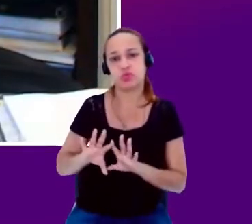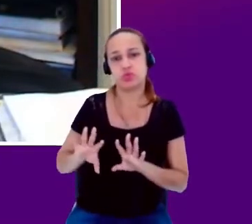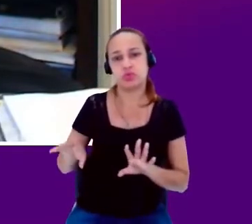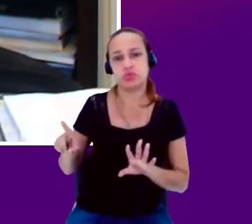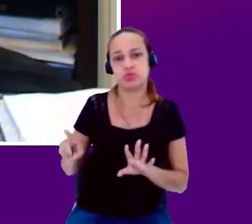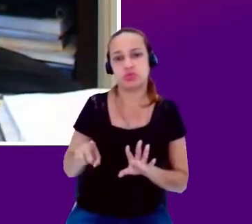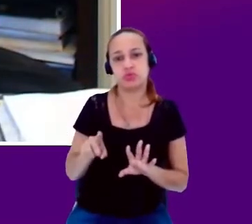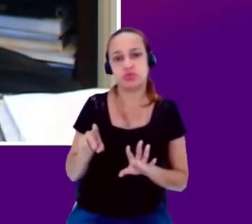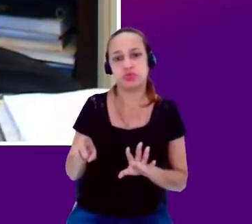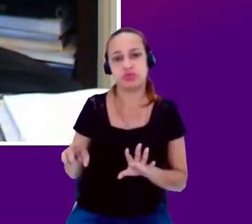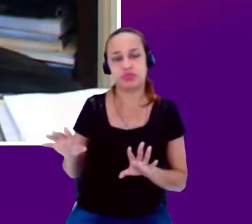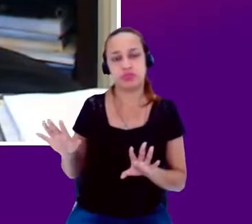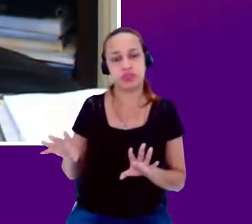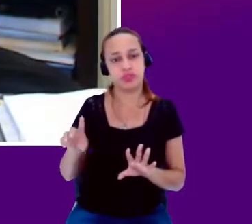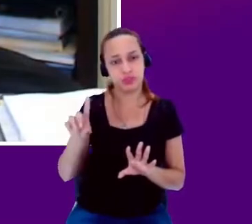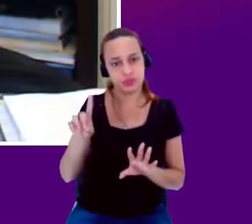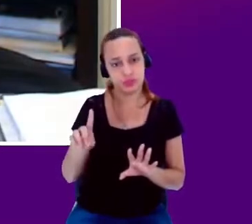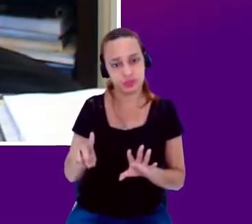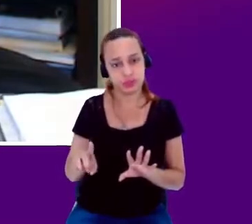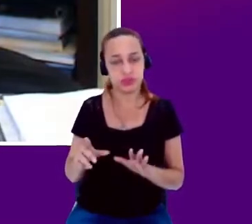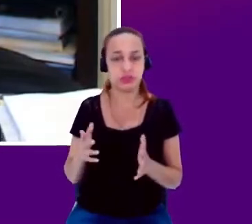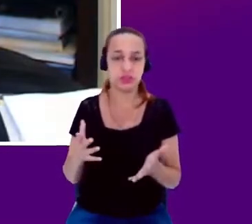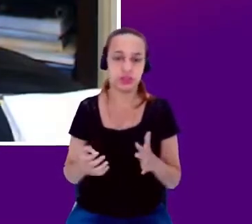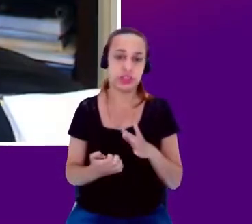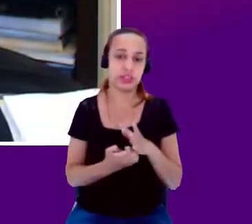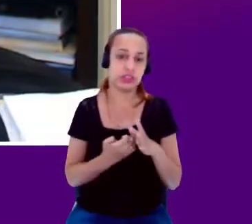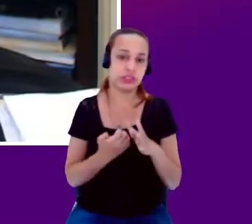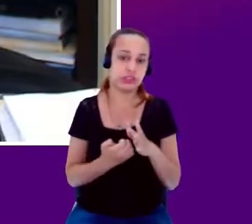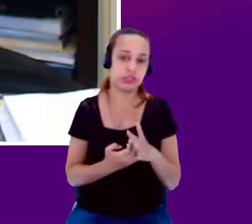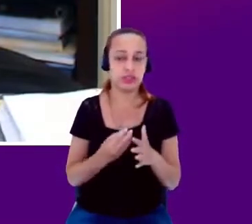direito esse que continua a existir,